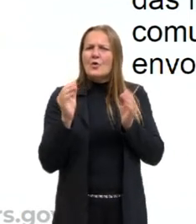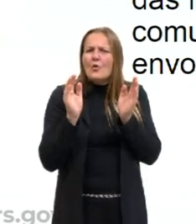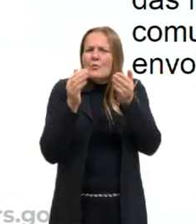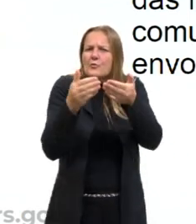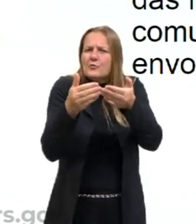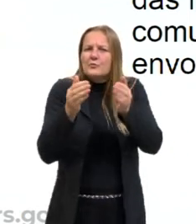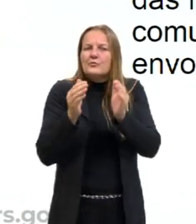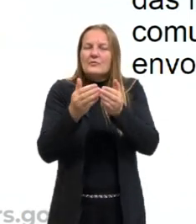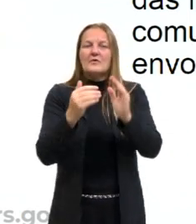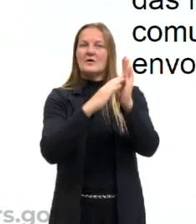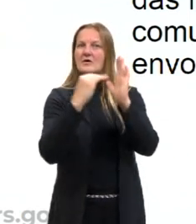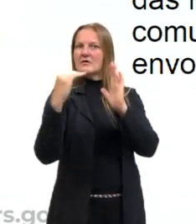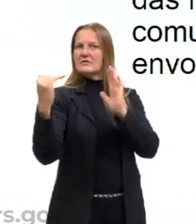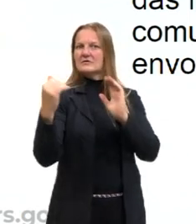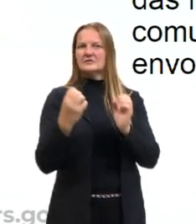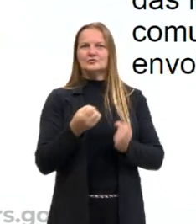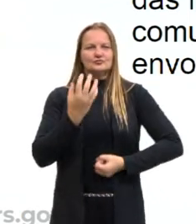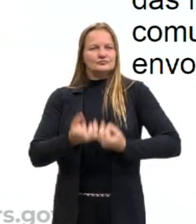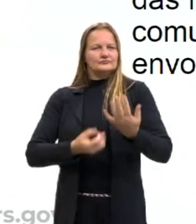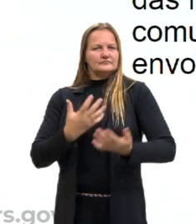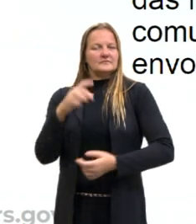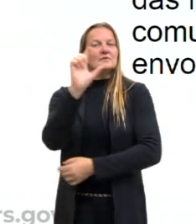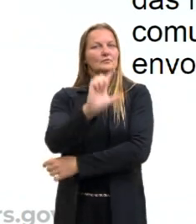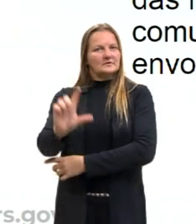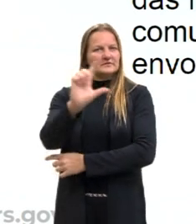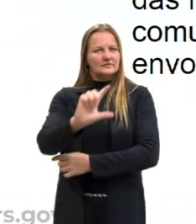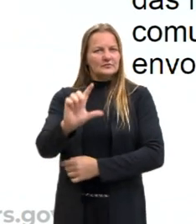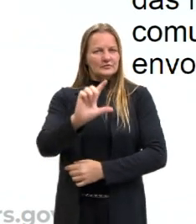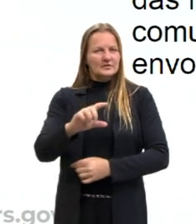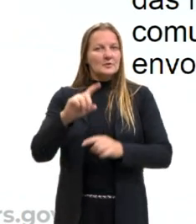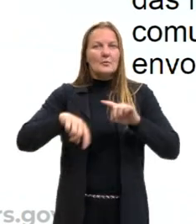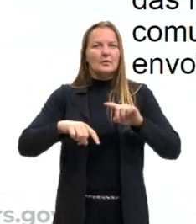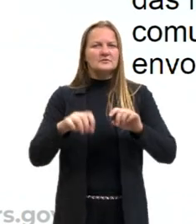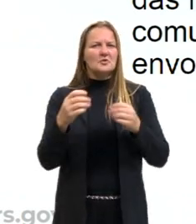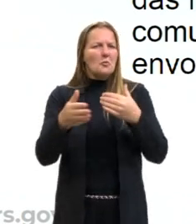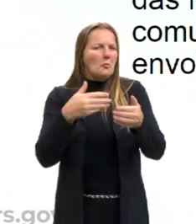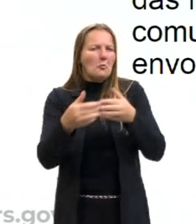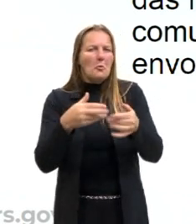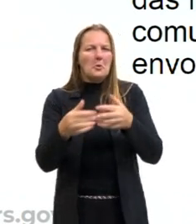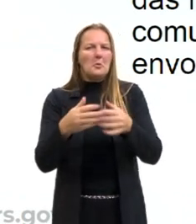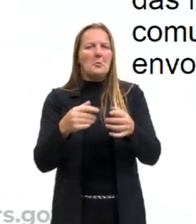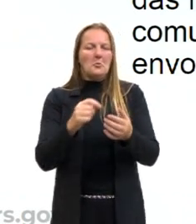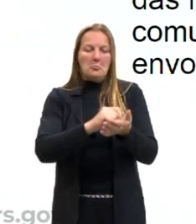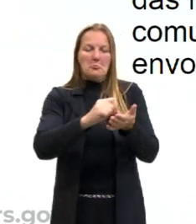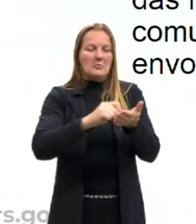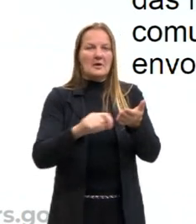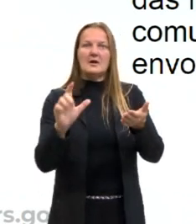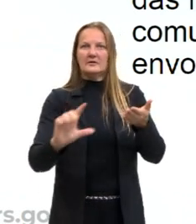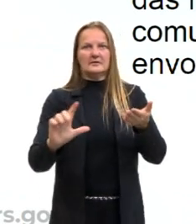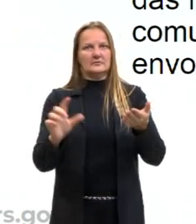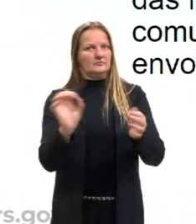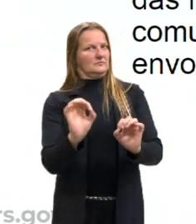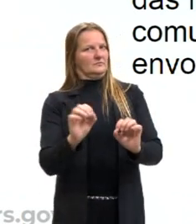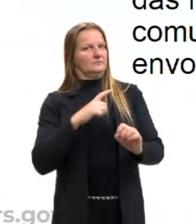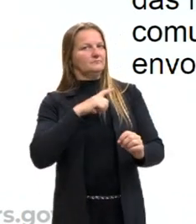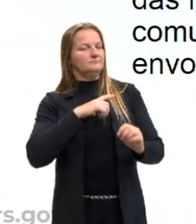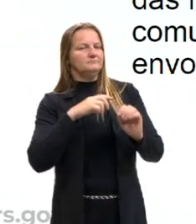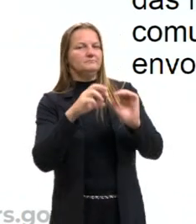a expressão estética quando a gente fala em Literatura a gente não pode falar que qualquer coisa escrita é literatura